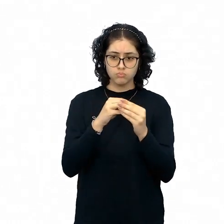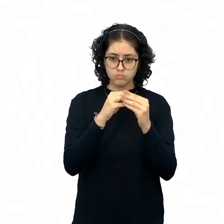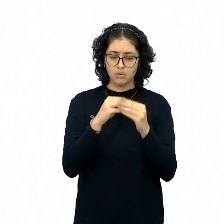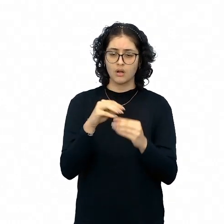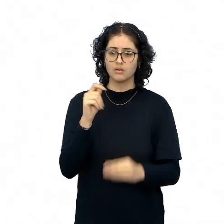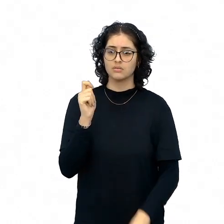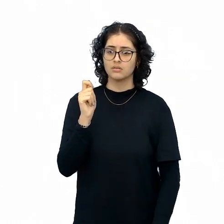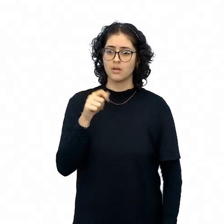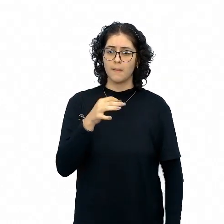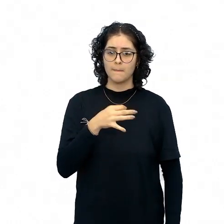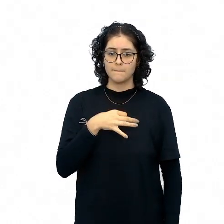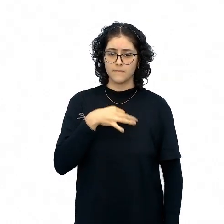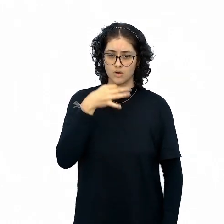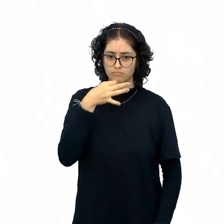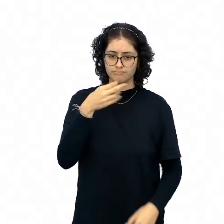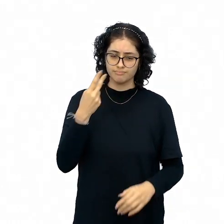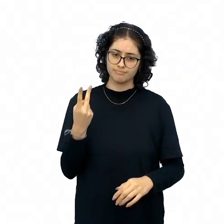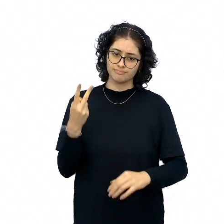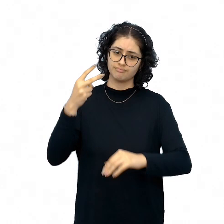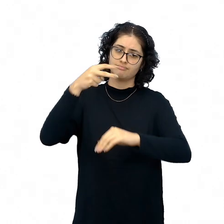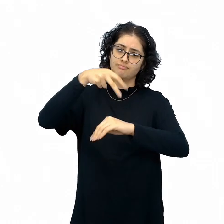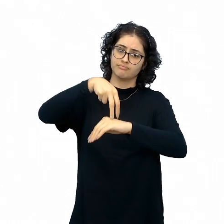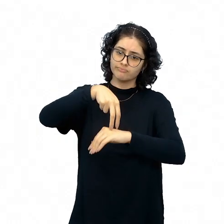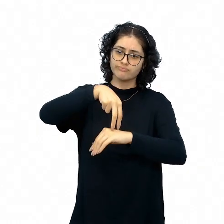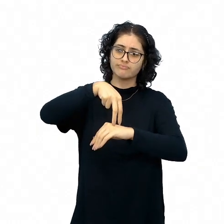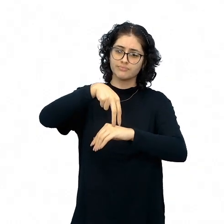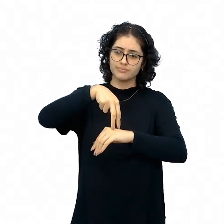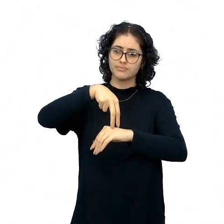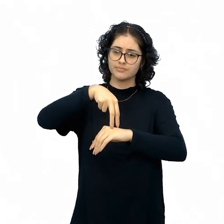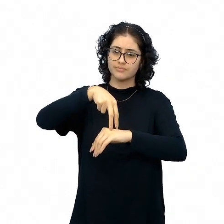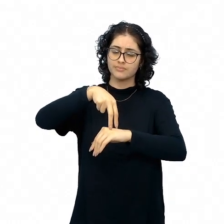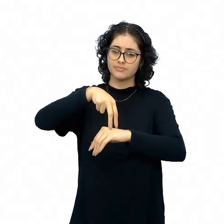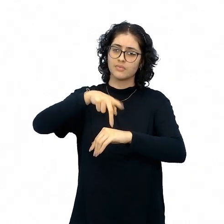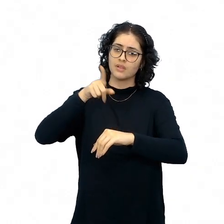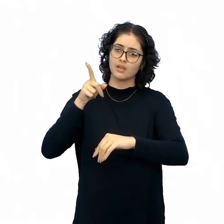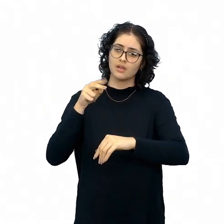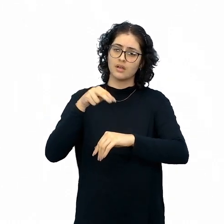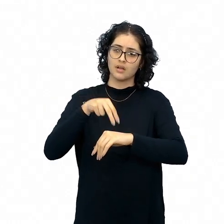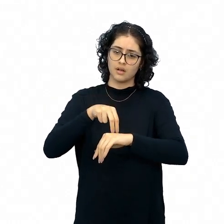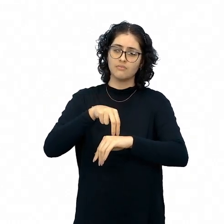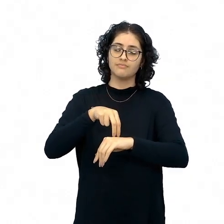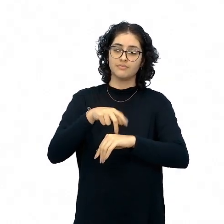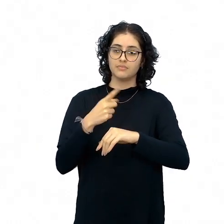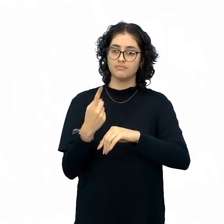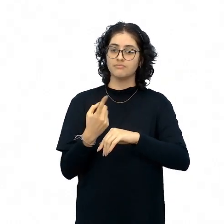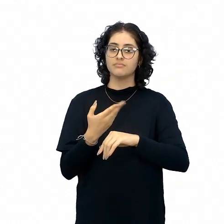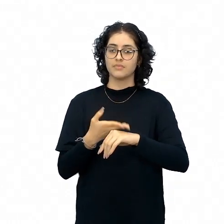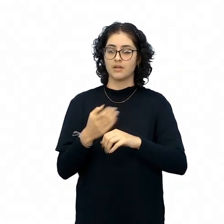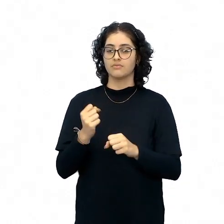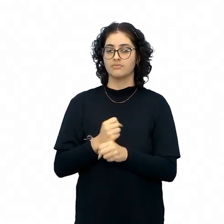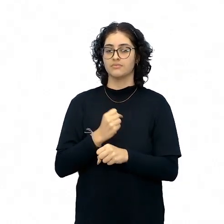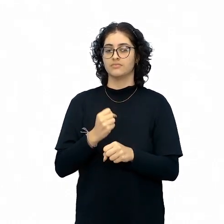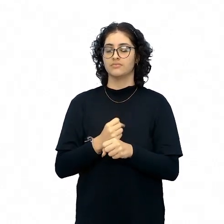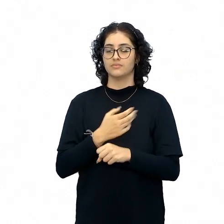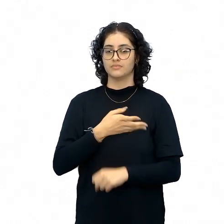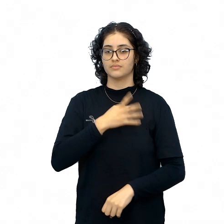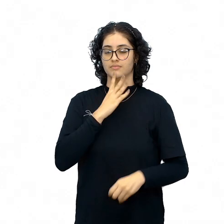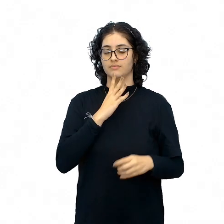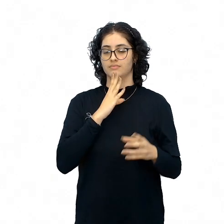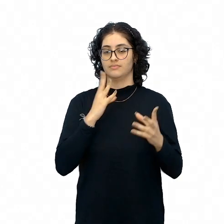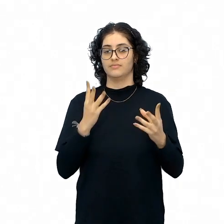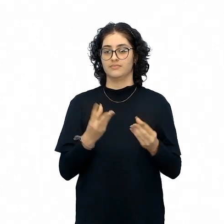se posiciona como protagonista, ou seja, ele se torna agente no processo de construção de